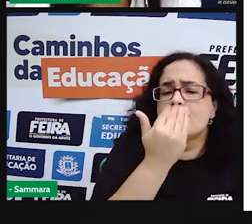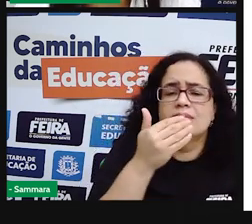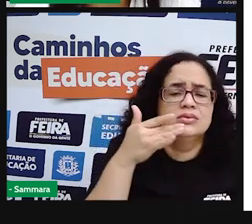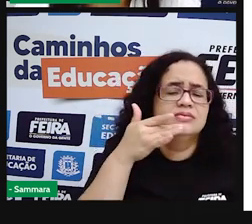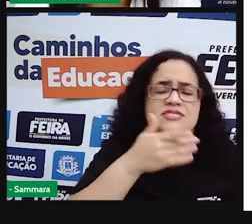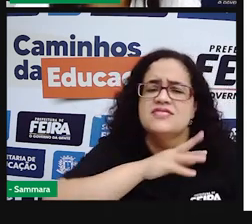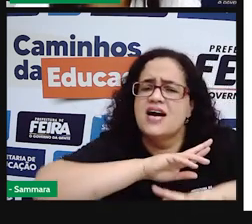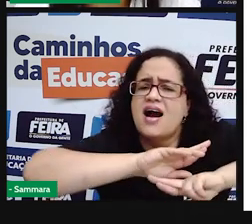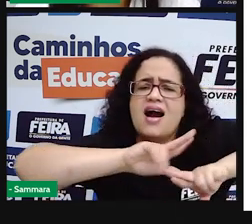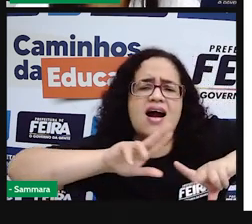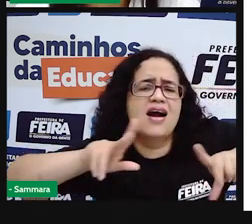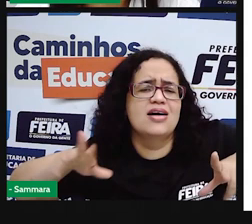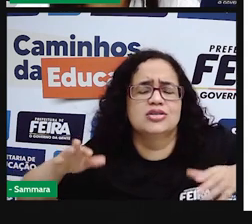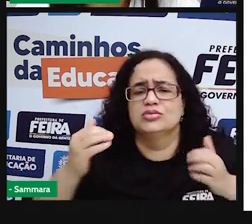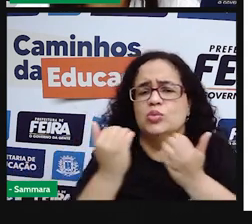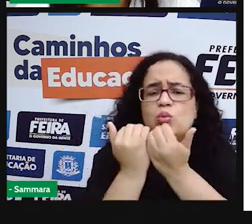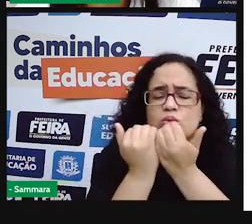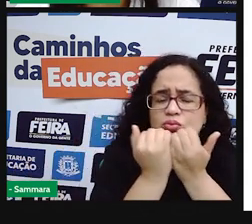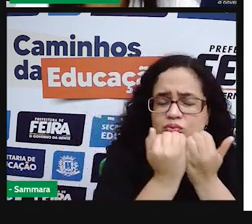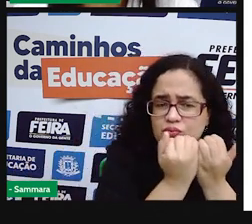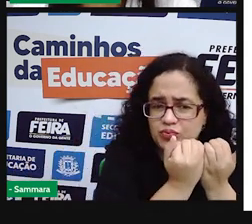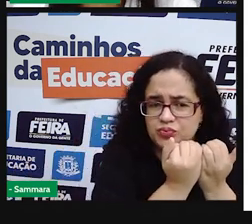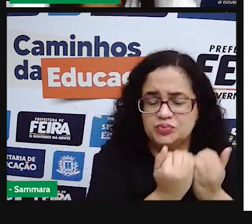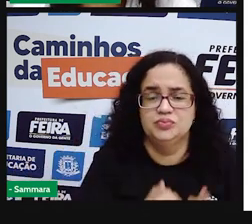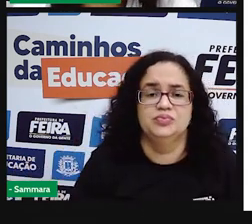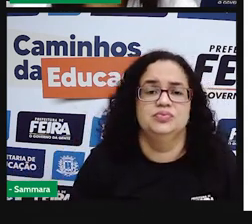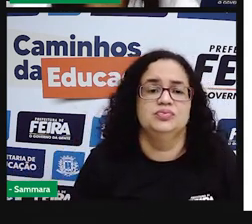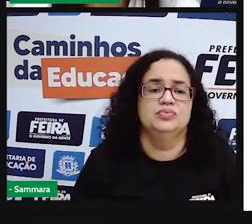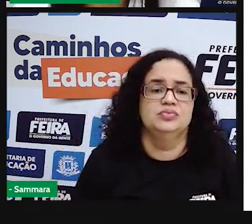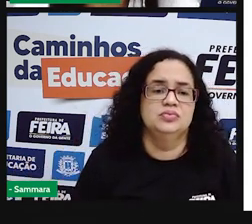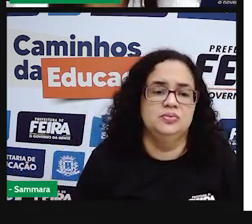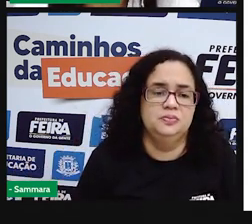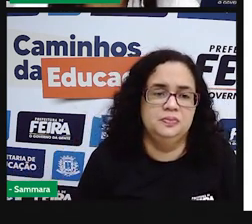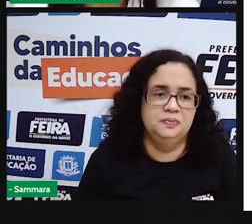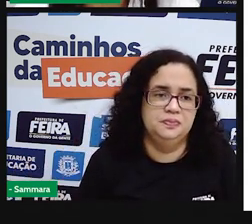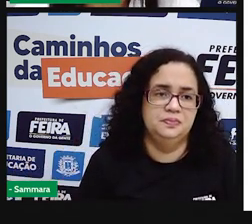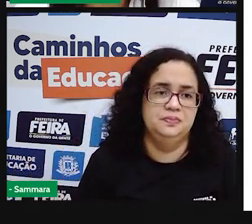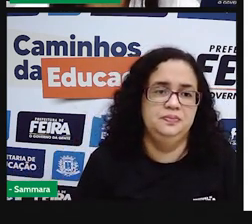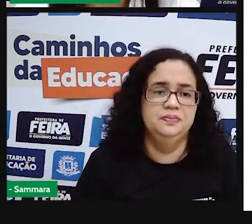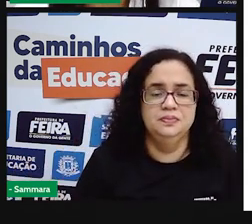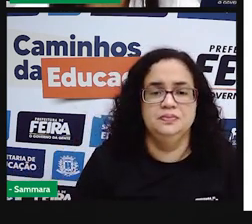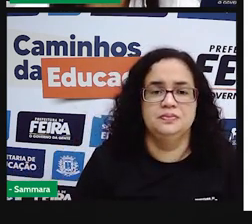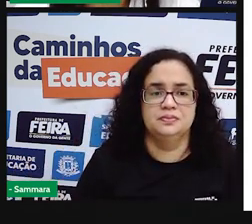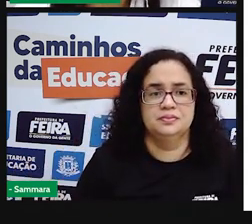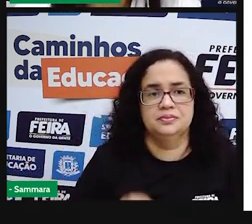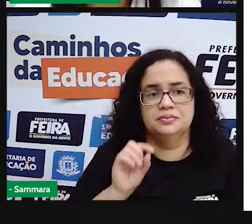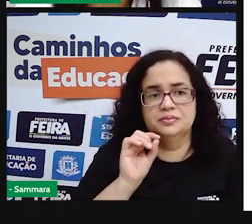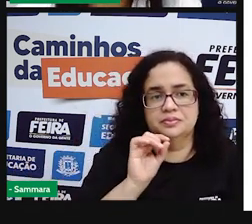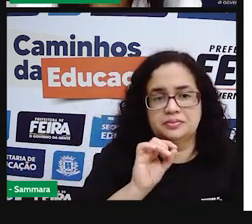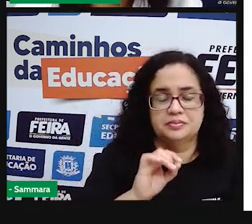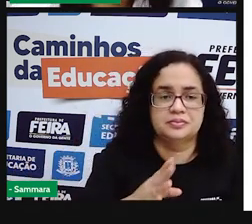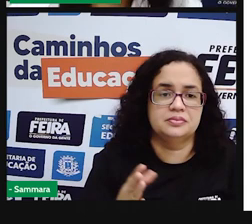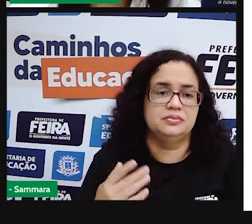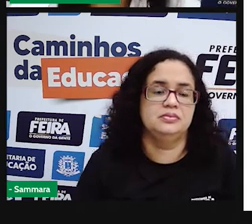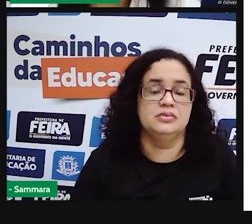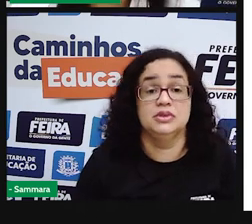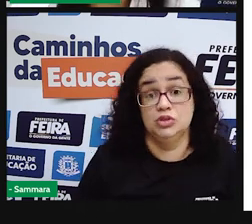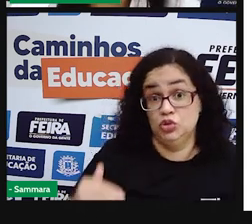pamonha, pinhão. Mas o vinho quente e o quentão são apenas para os